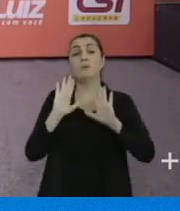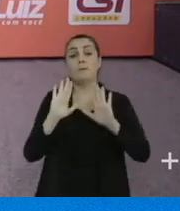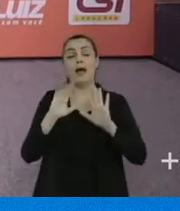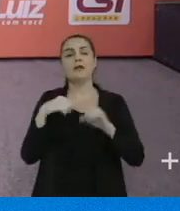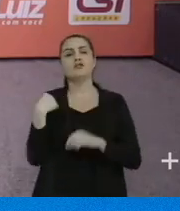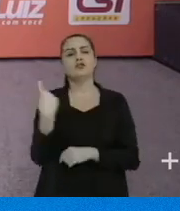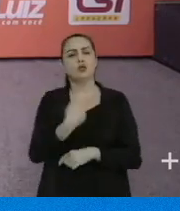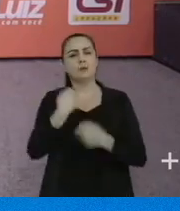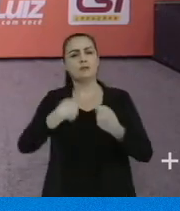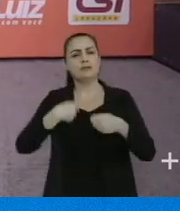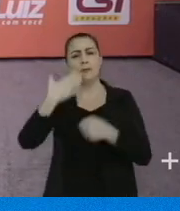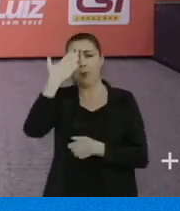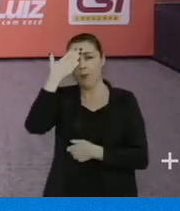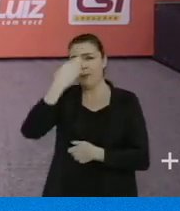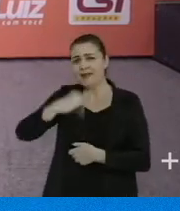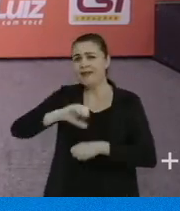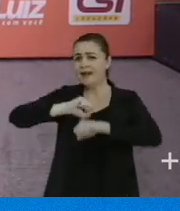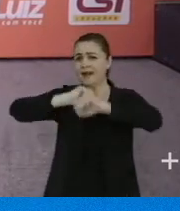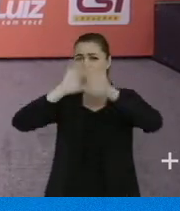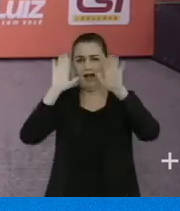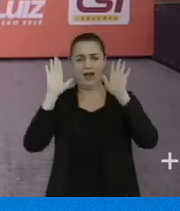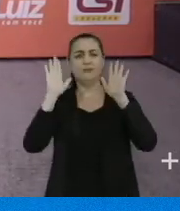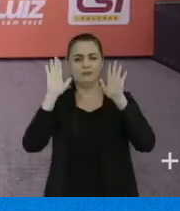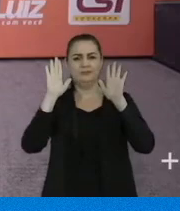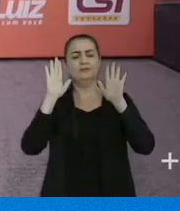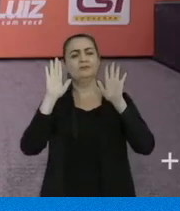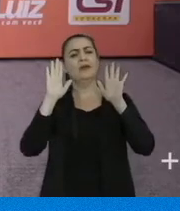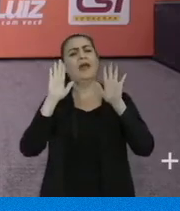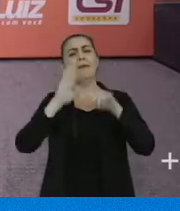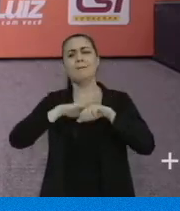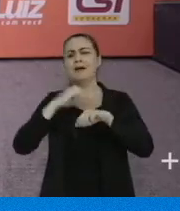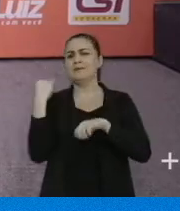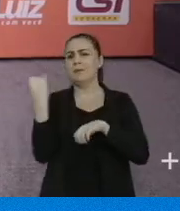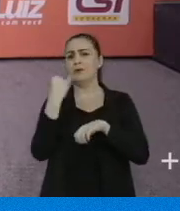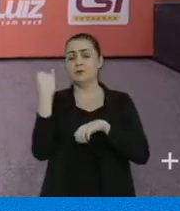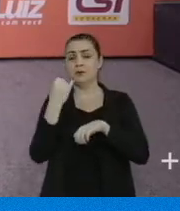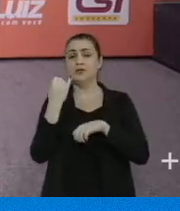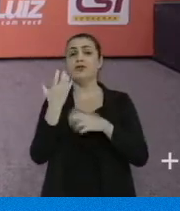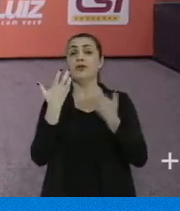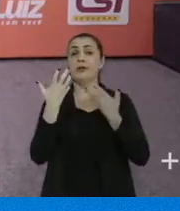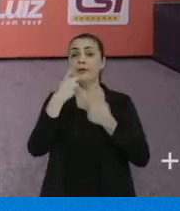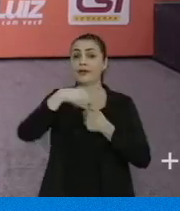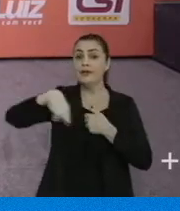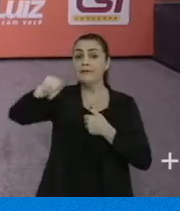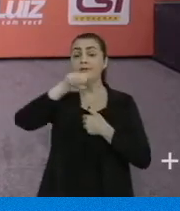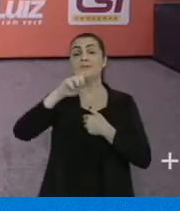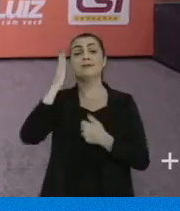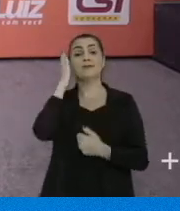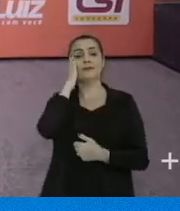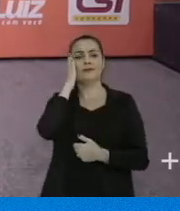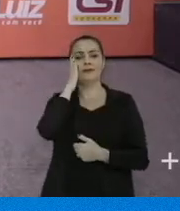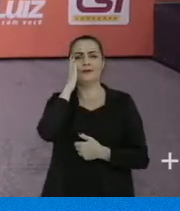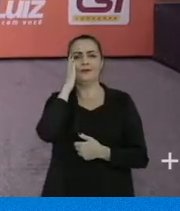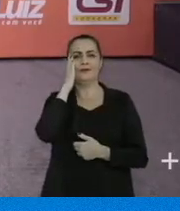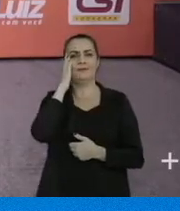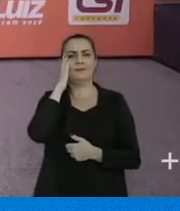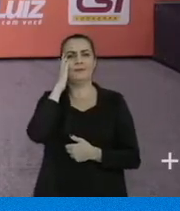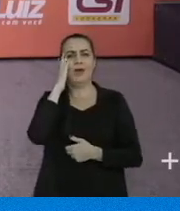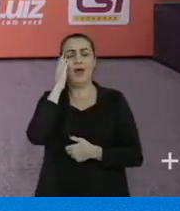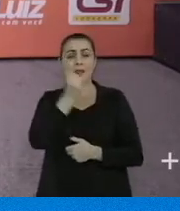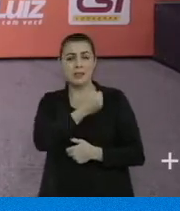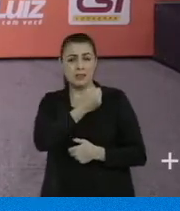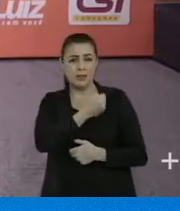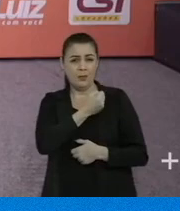Isso é a parte mais importante, queria que ficasse na cabeça de todo mundo, que esses números são enormes, são alarmantes,